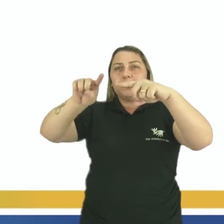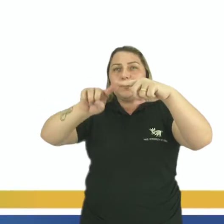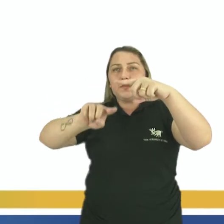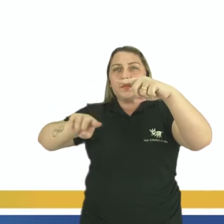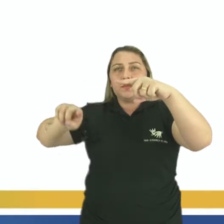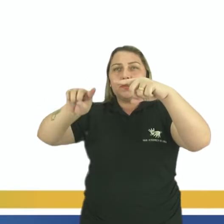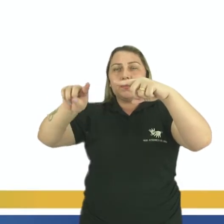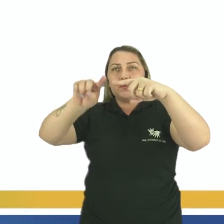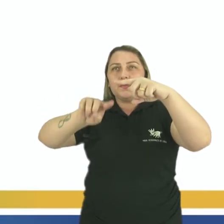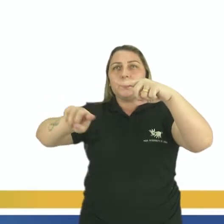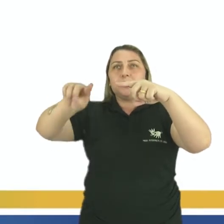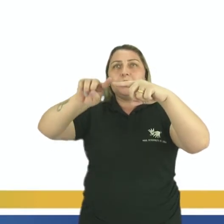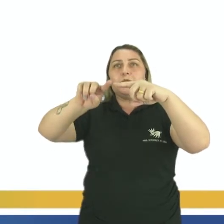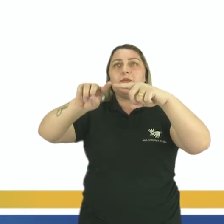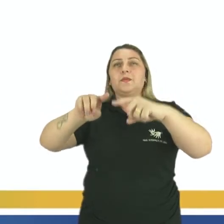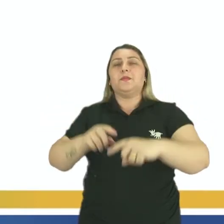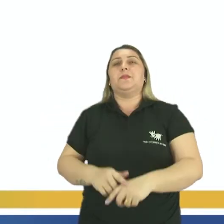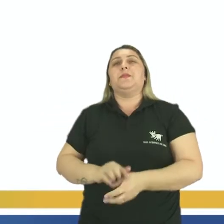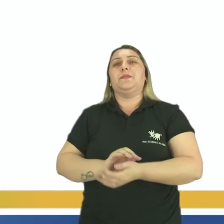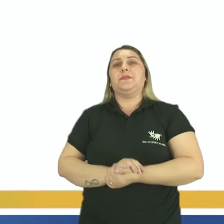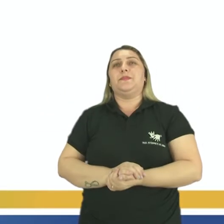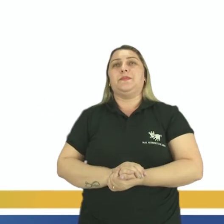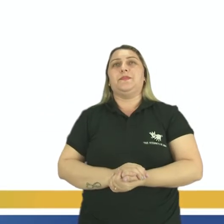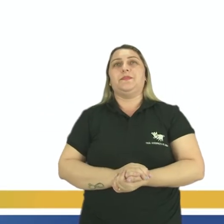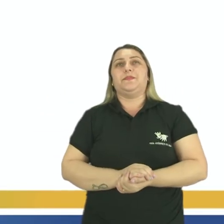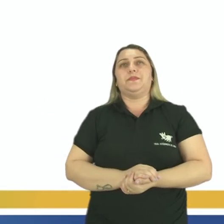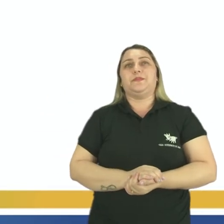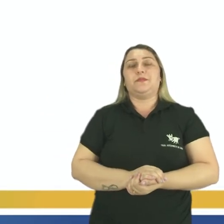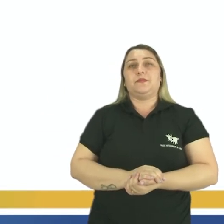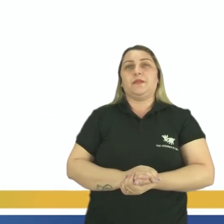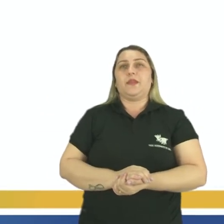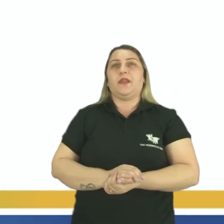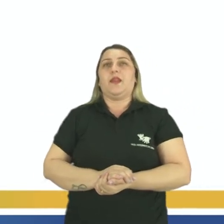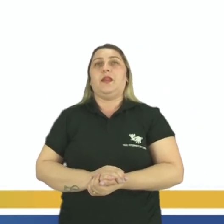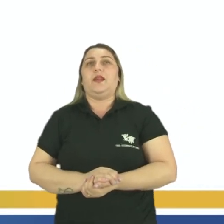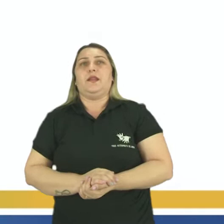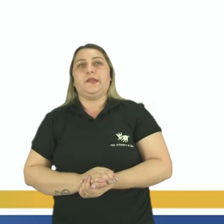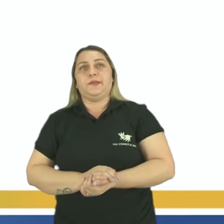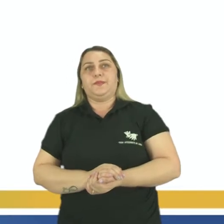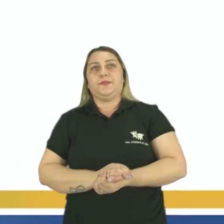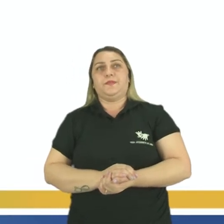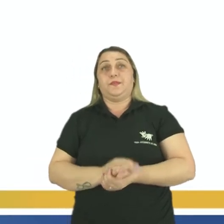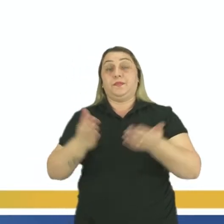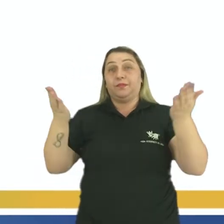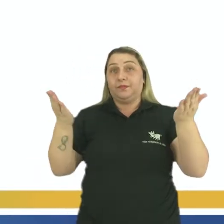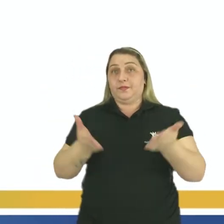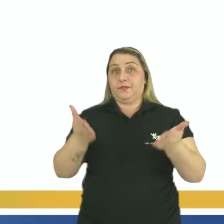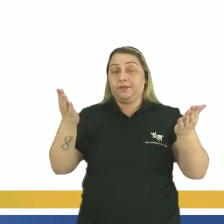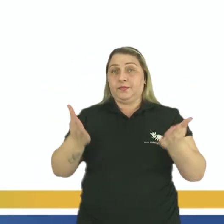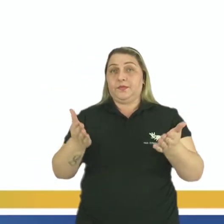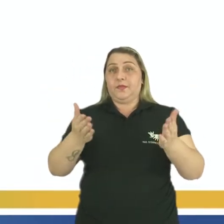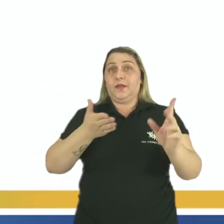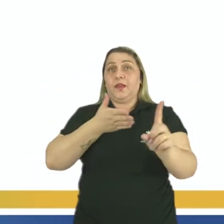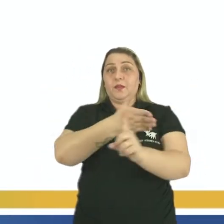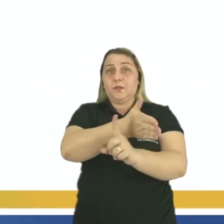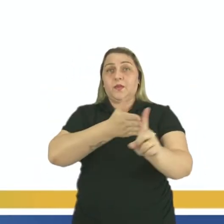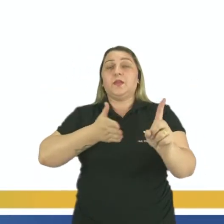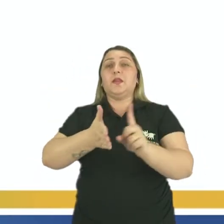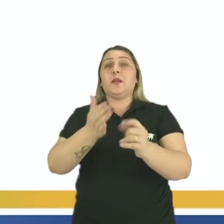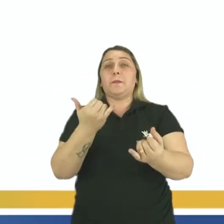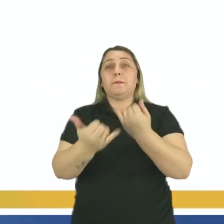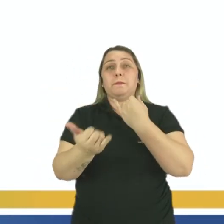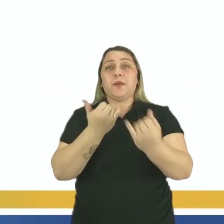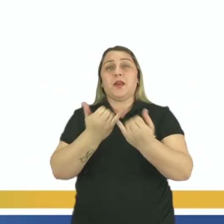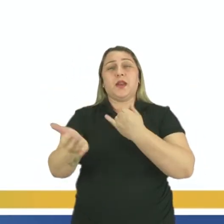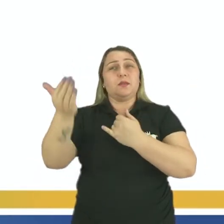né? O alvo, né? Vamos lá, e a gente vai entrar agora em uma outra modalidade muito